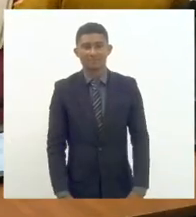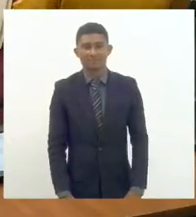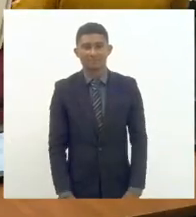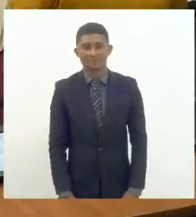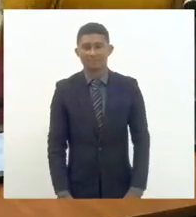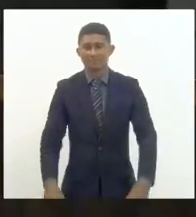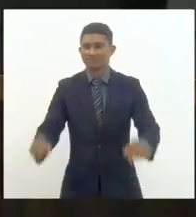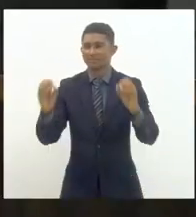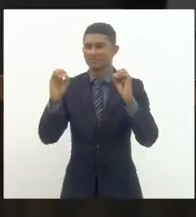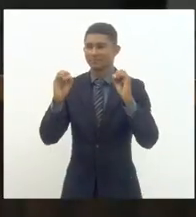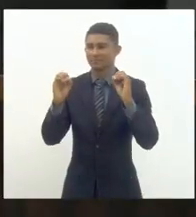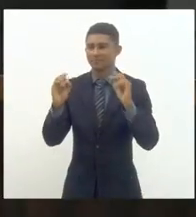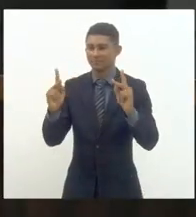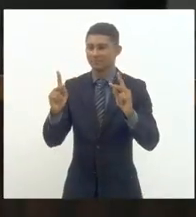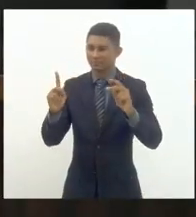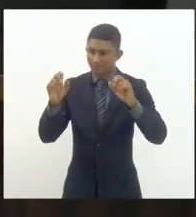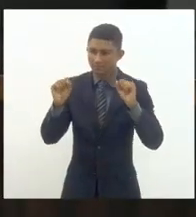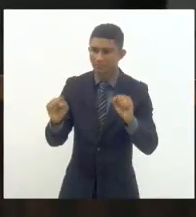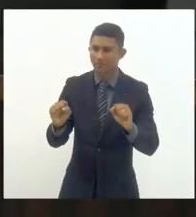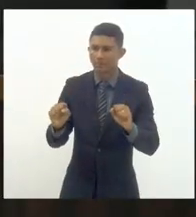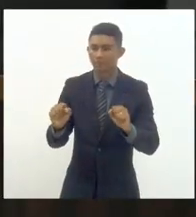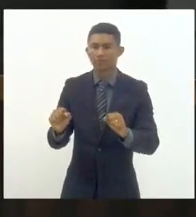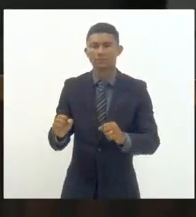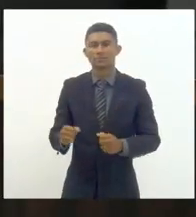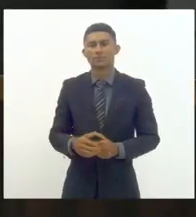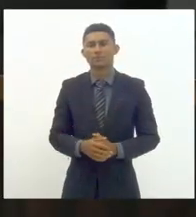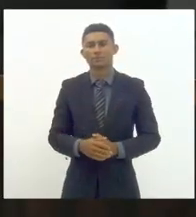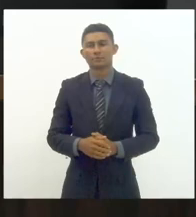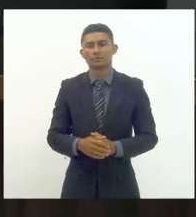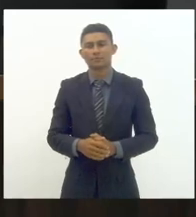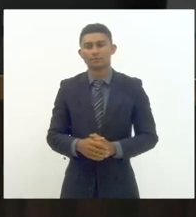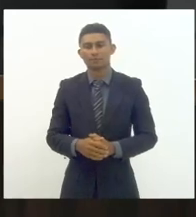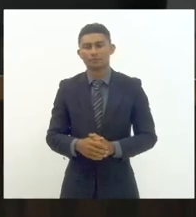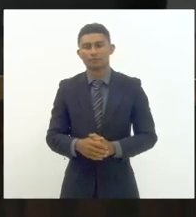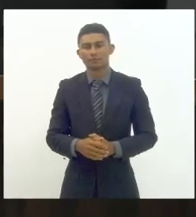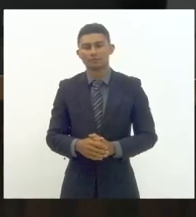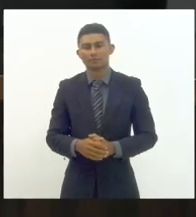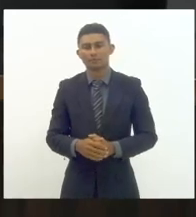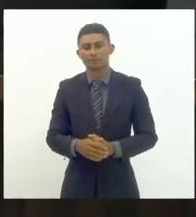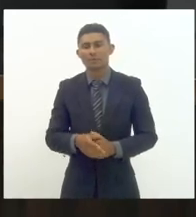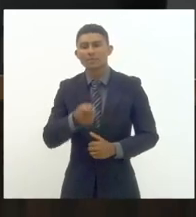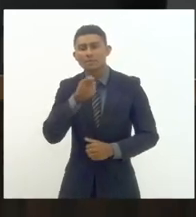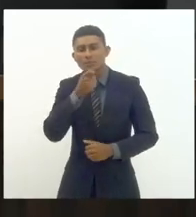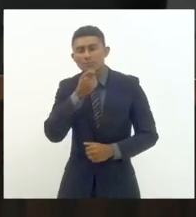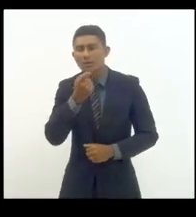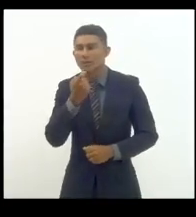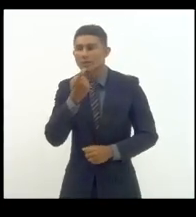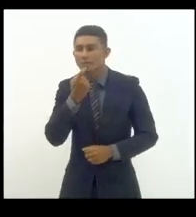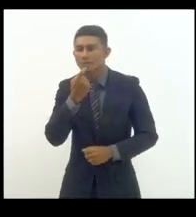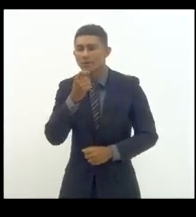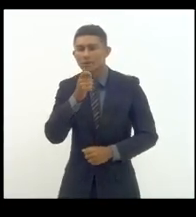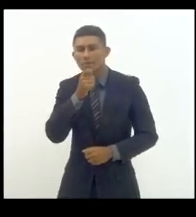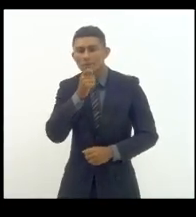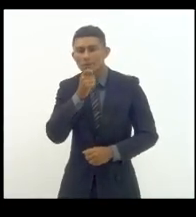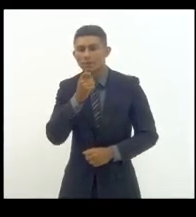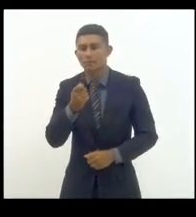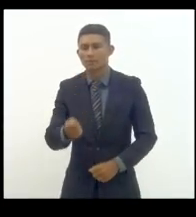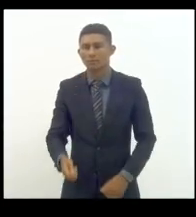Ok, deputada Lucinha, pode ser? Sim, Lucinha, fala um pouquinho mais pé, próximo.